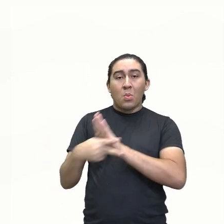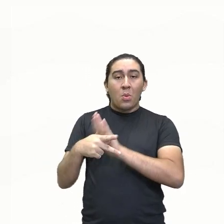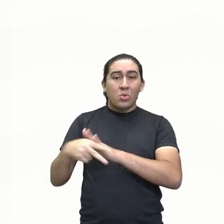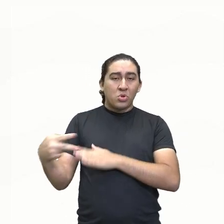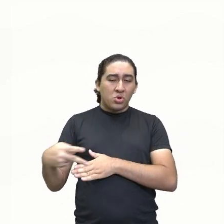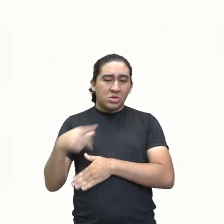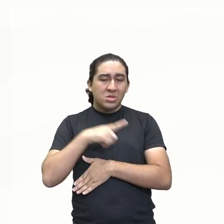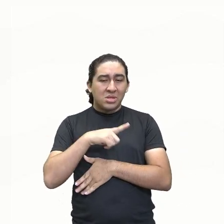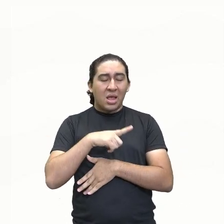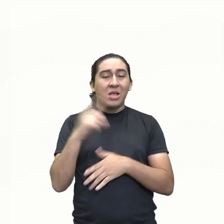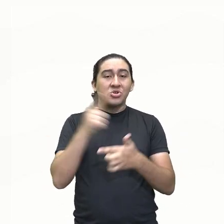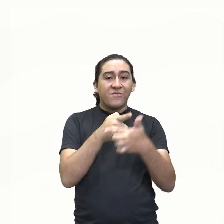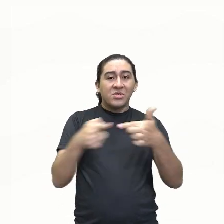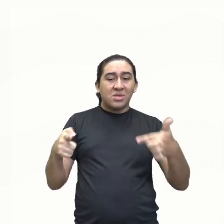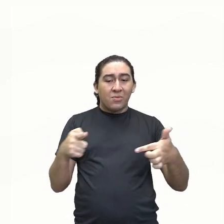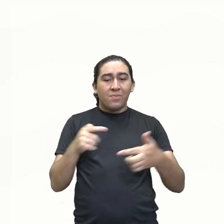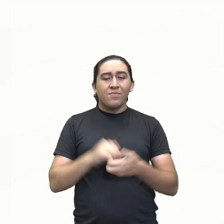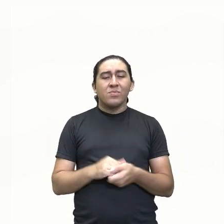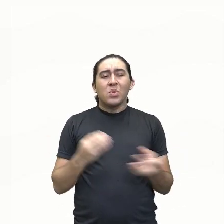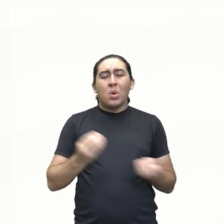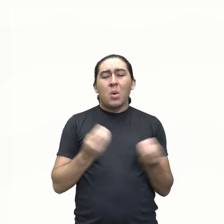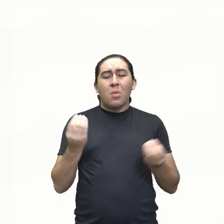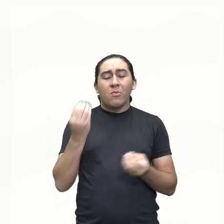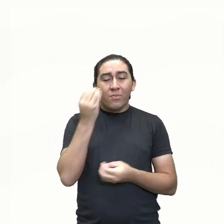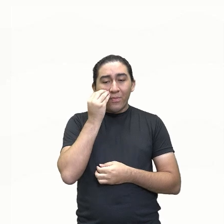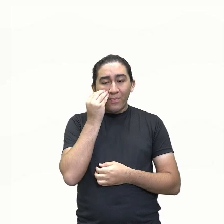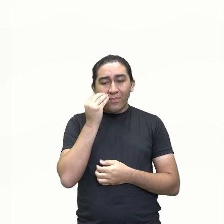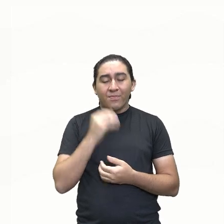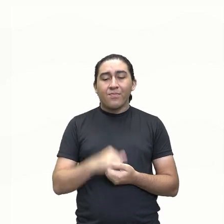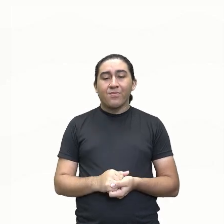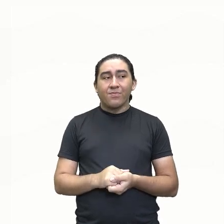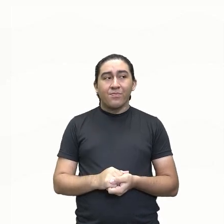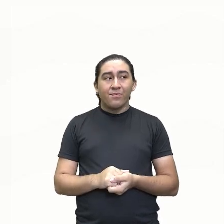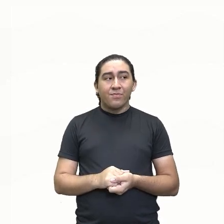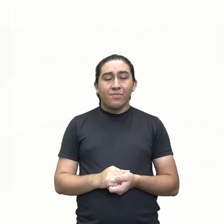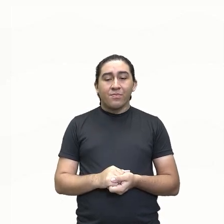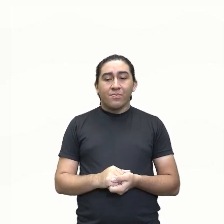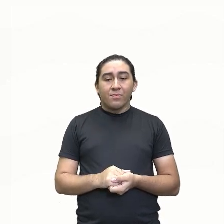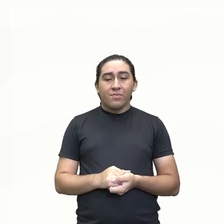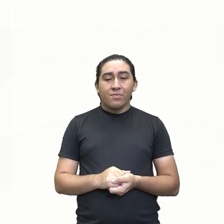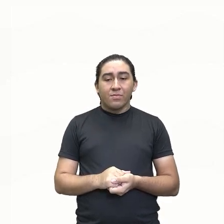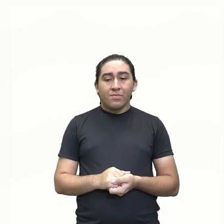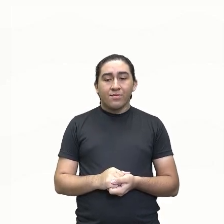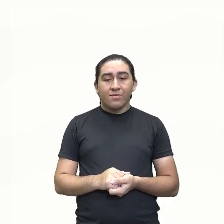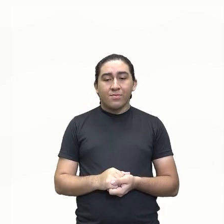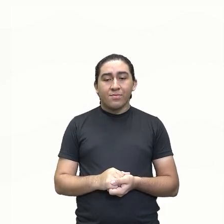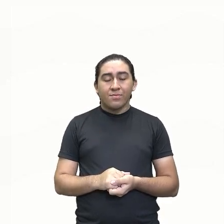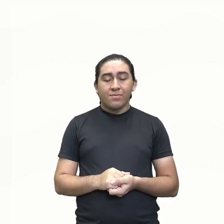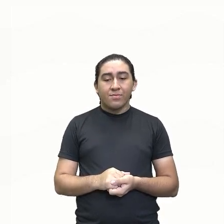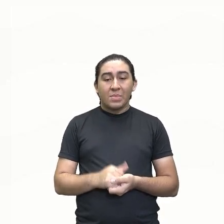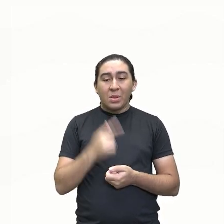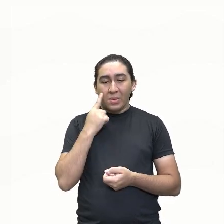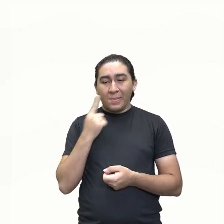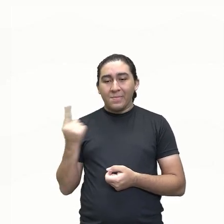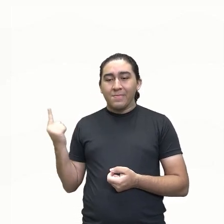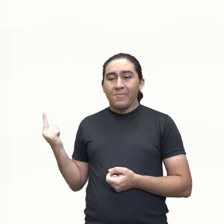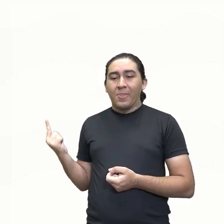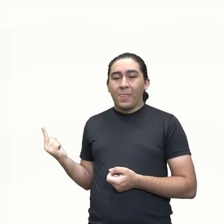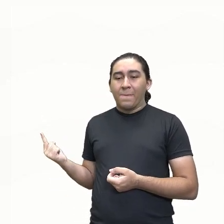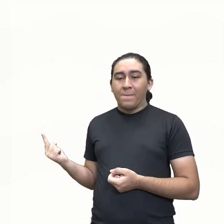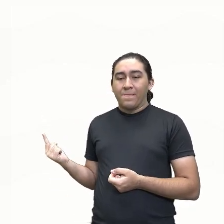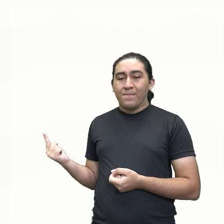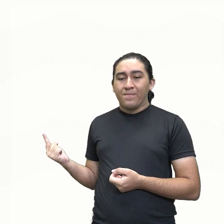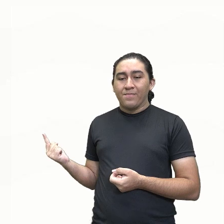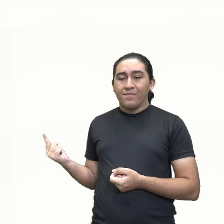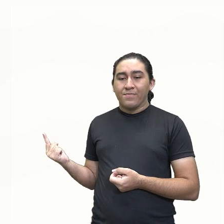Uma divisão entre eles. Como assim, professora? Vamos escrever. Vai ficar o log de 128 na base